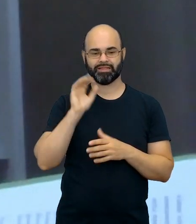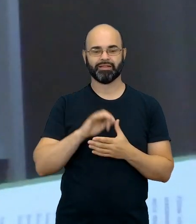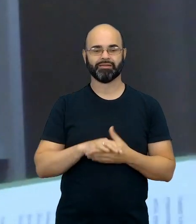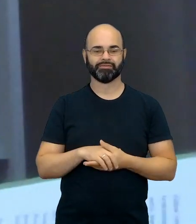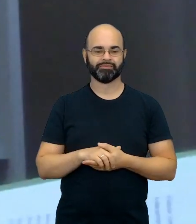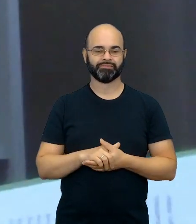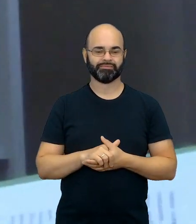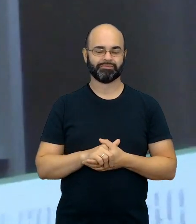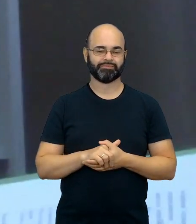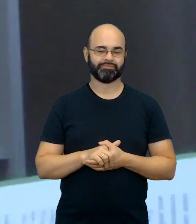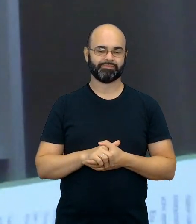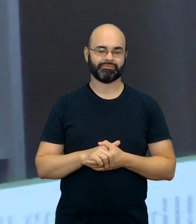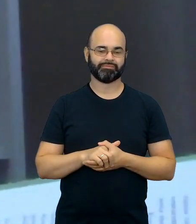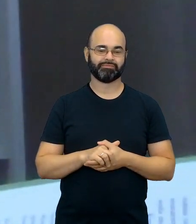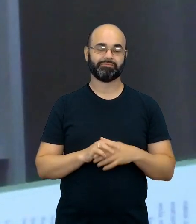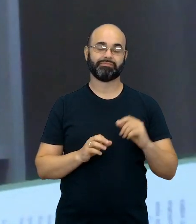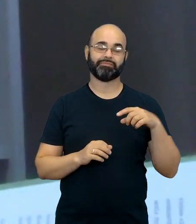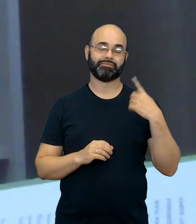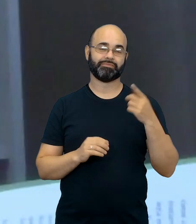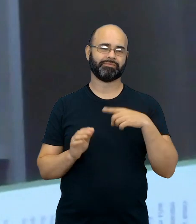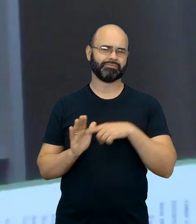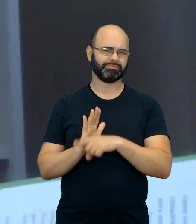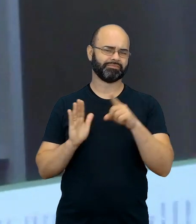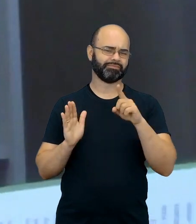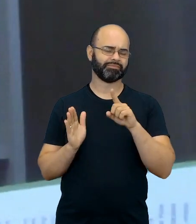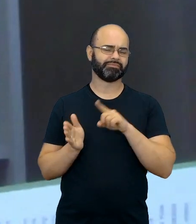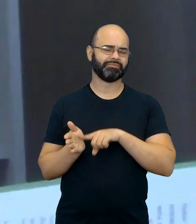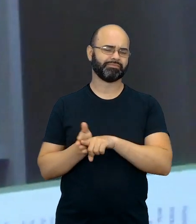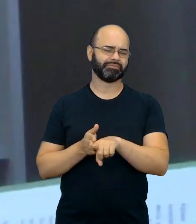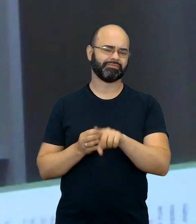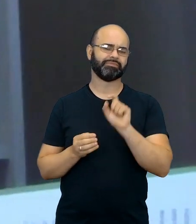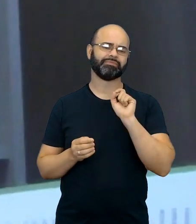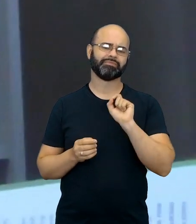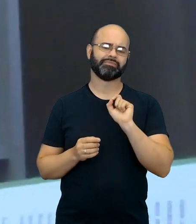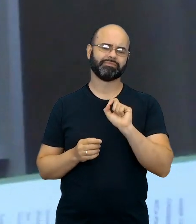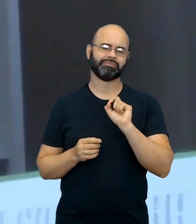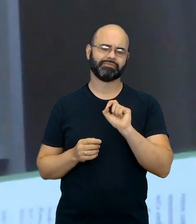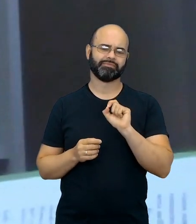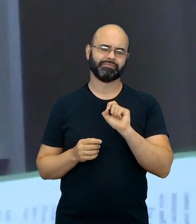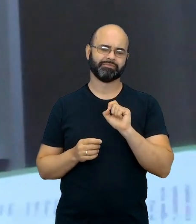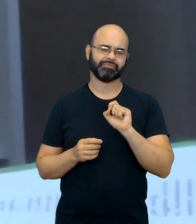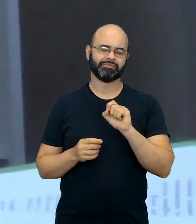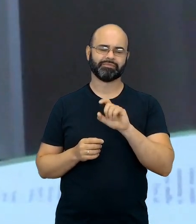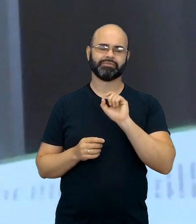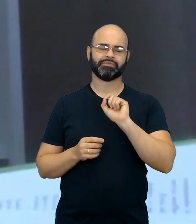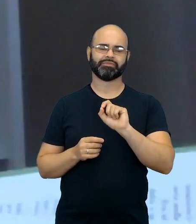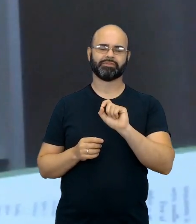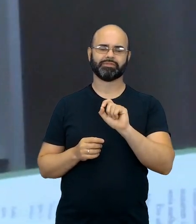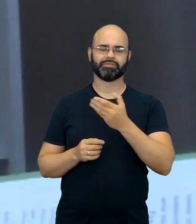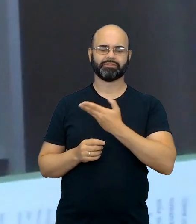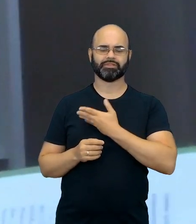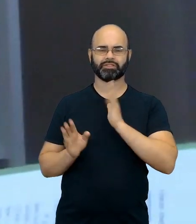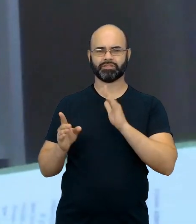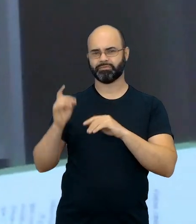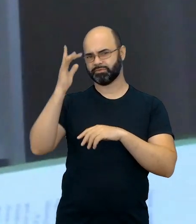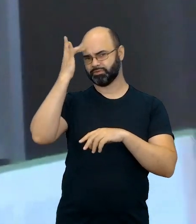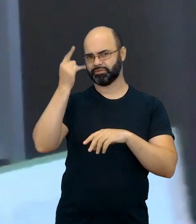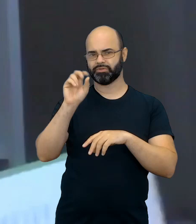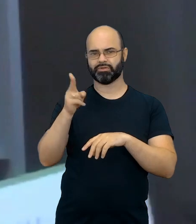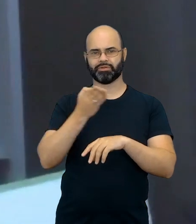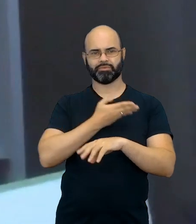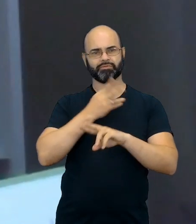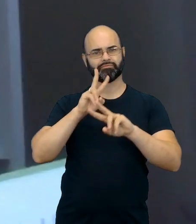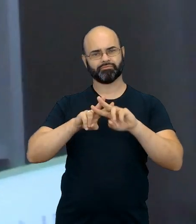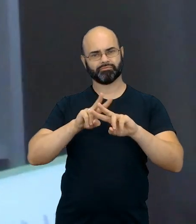Snoop Dogg. Depois ela faz algumas perguntas, quem conhece alguém, amigo ou parente, que já esteve preso ou está preso